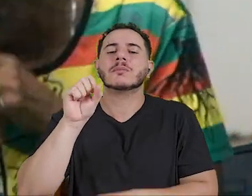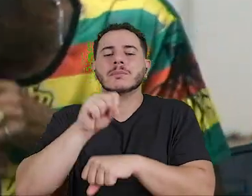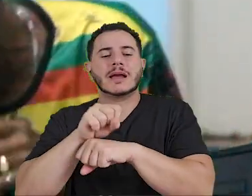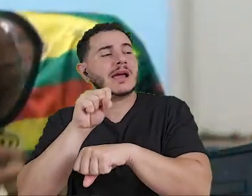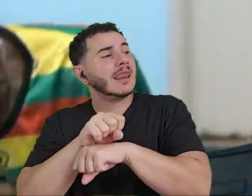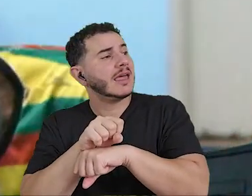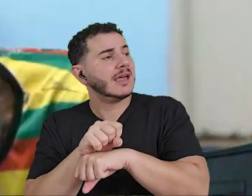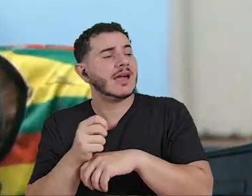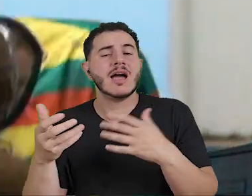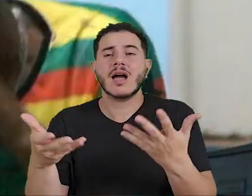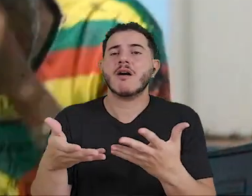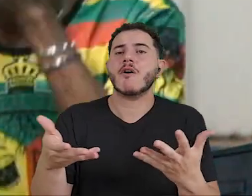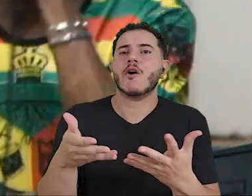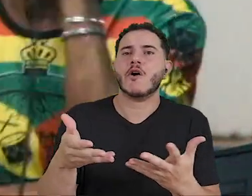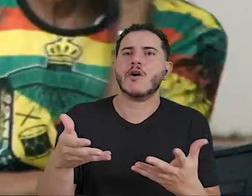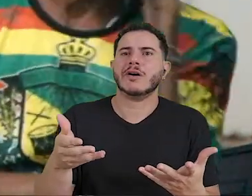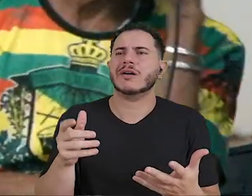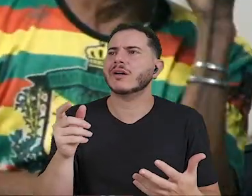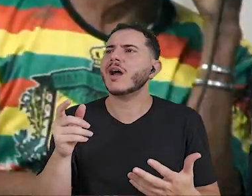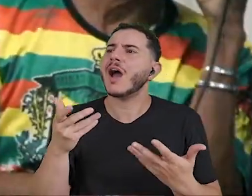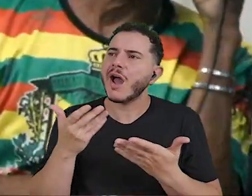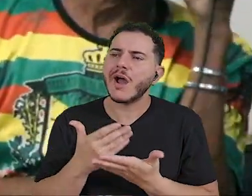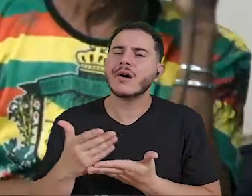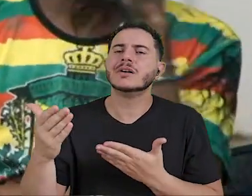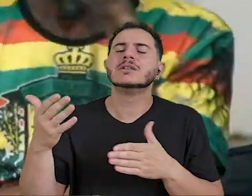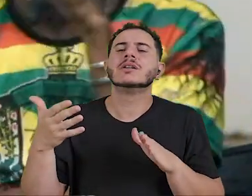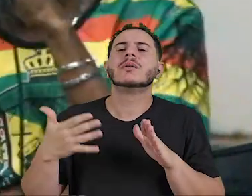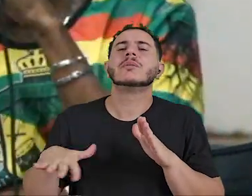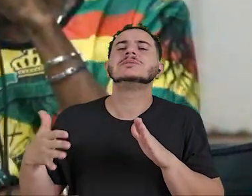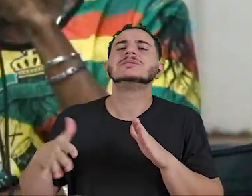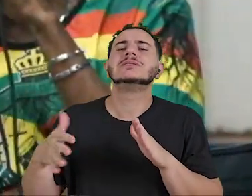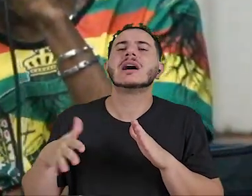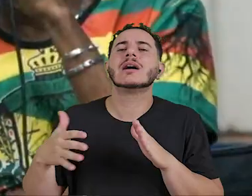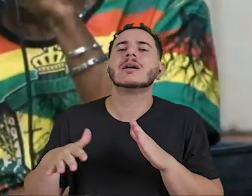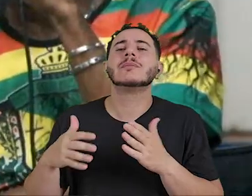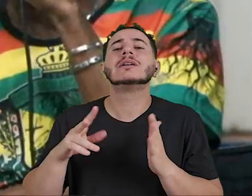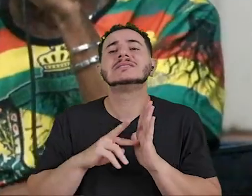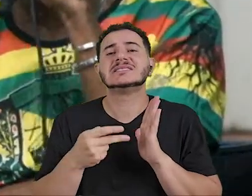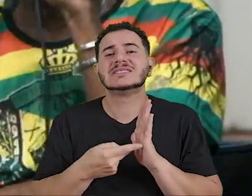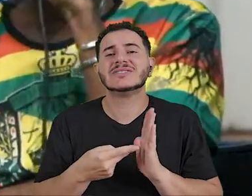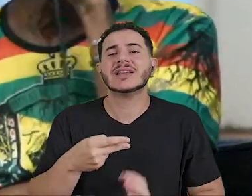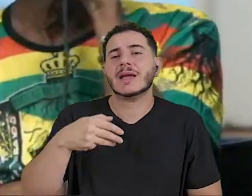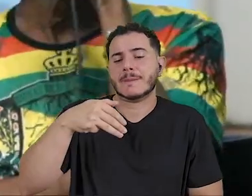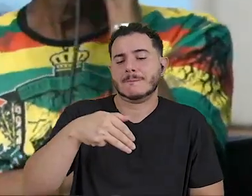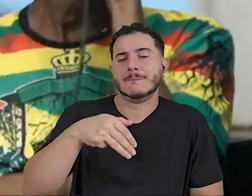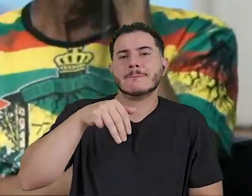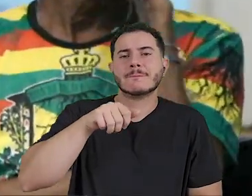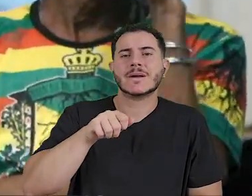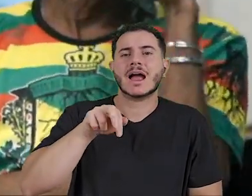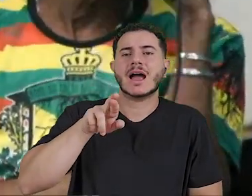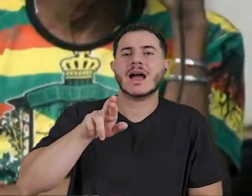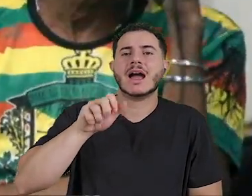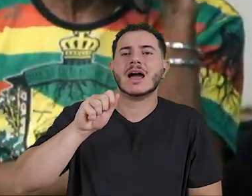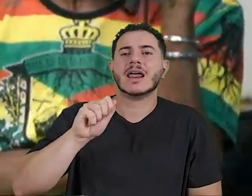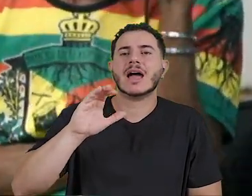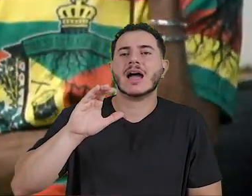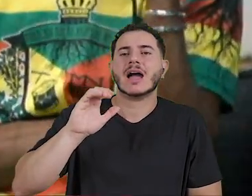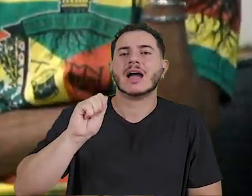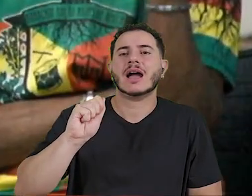ele agora vem o samba, agora é Maracaçamba. Foi o nome que